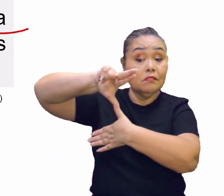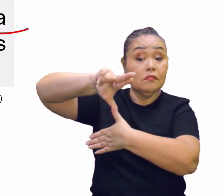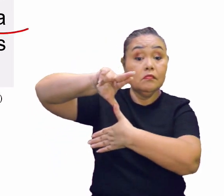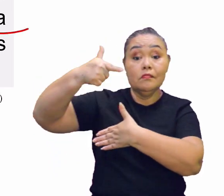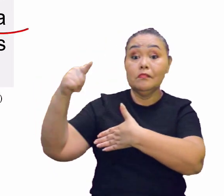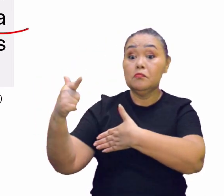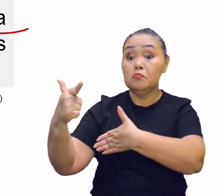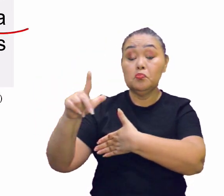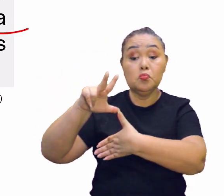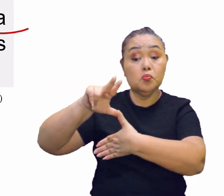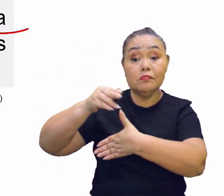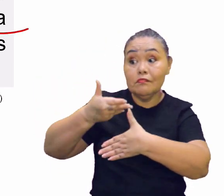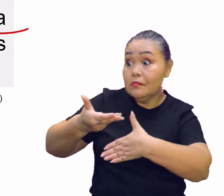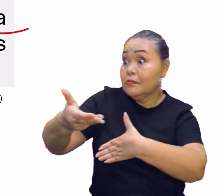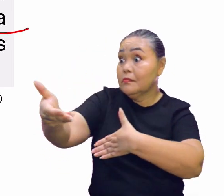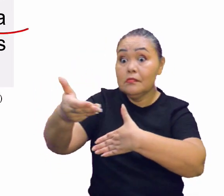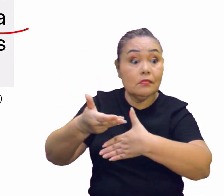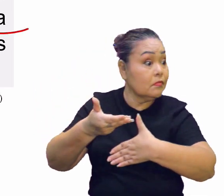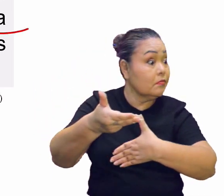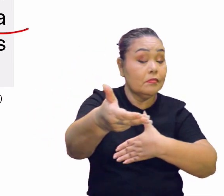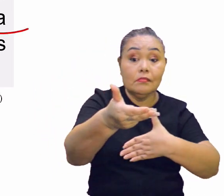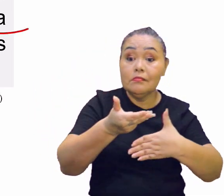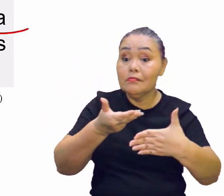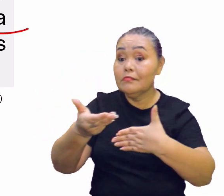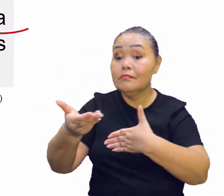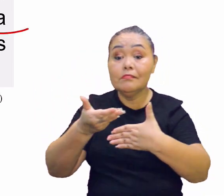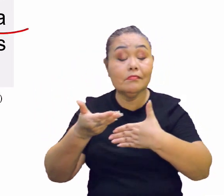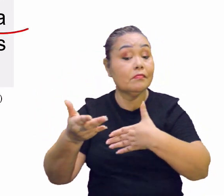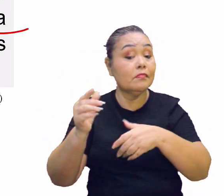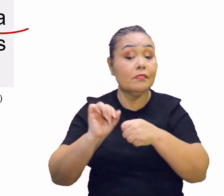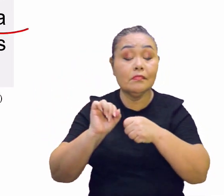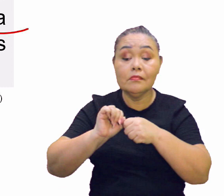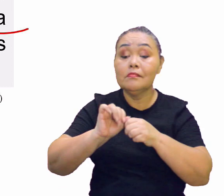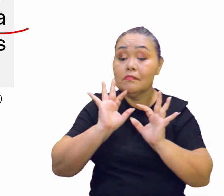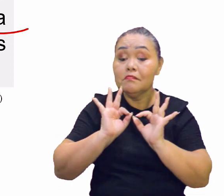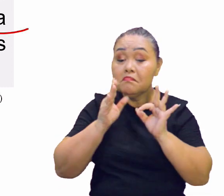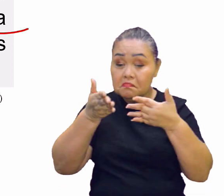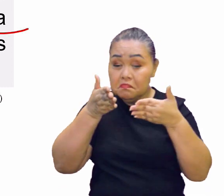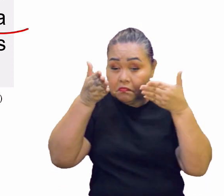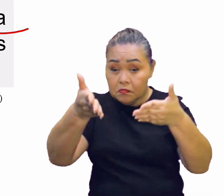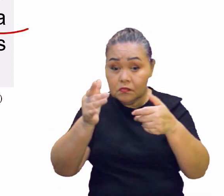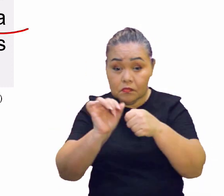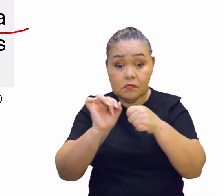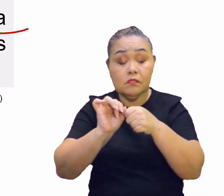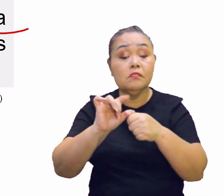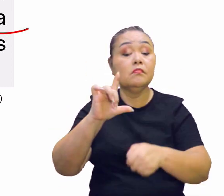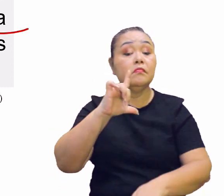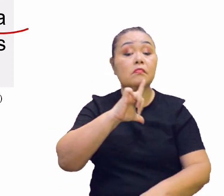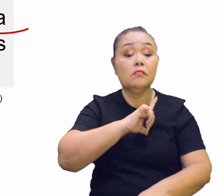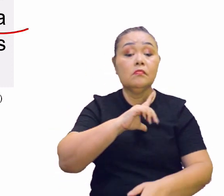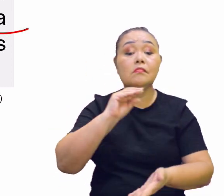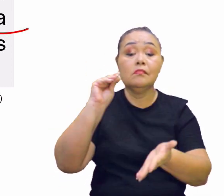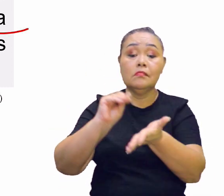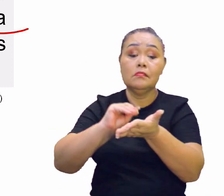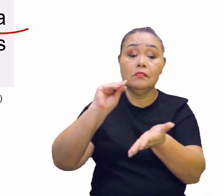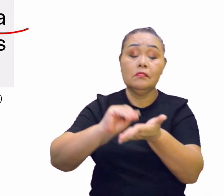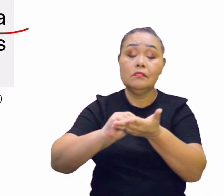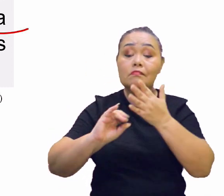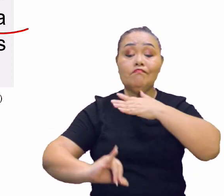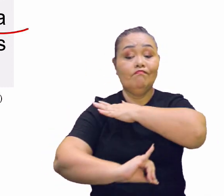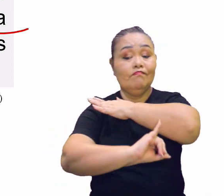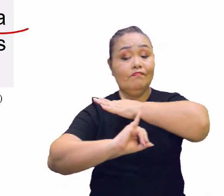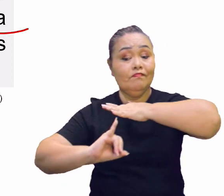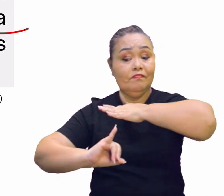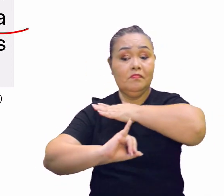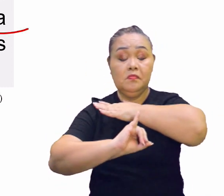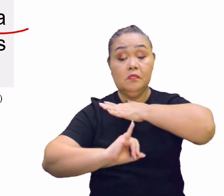gente não tem esse fluxo, essa interligação de uma forma mais adequada. Temos muito carência de